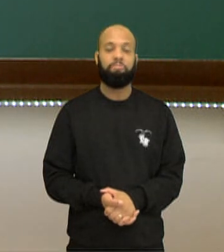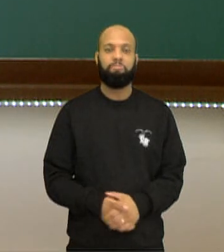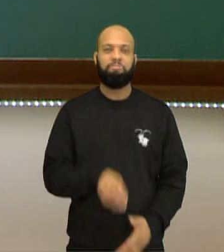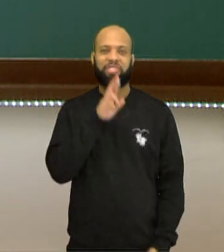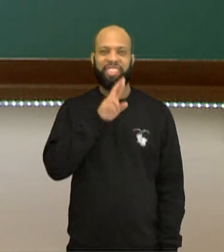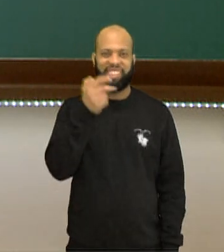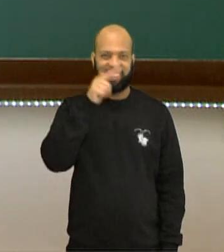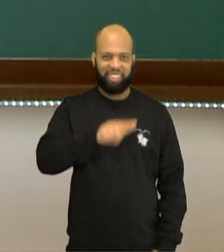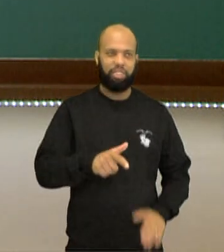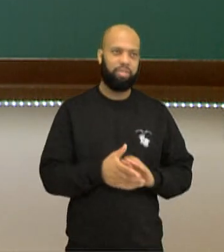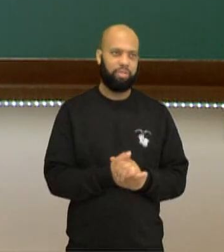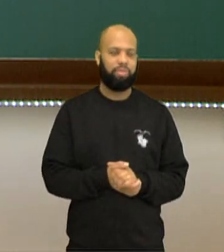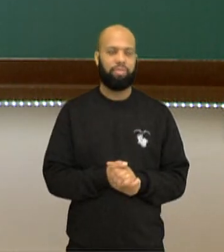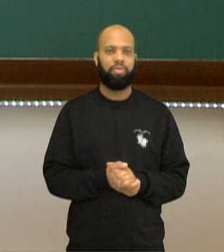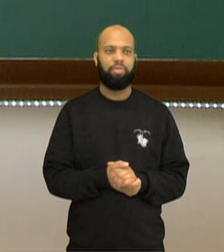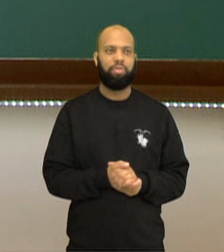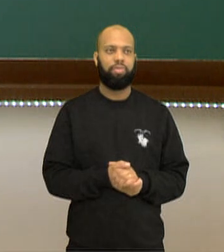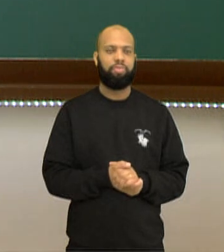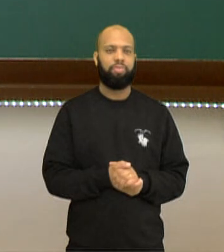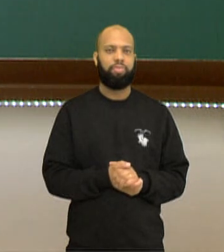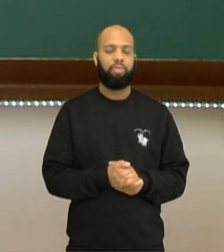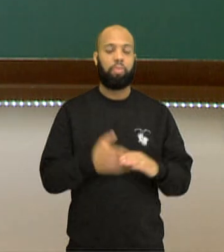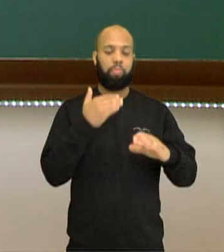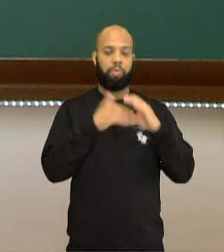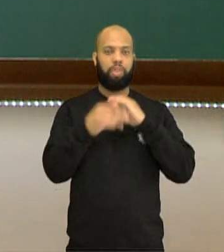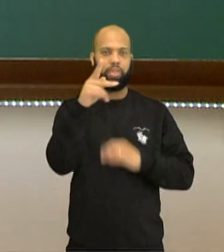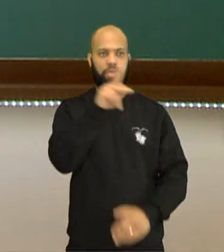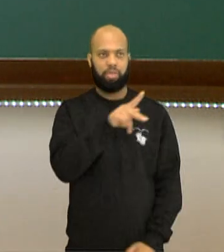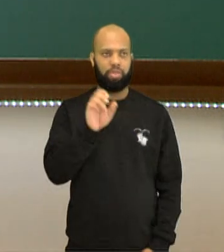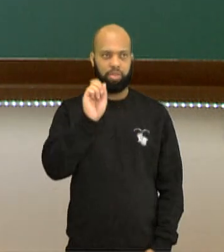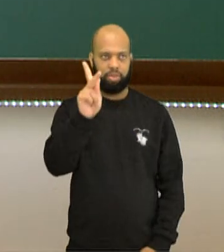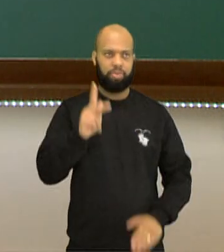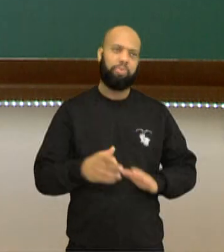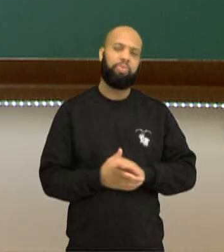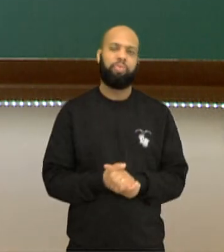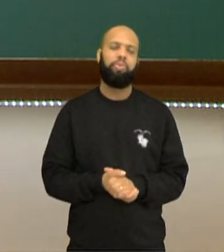Responderam lá, pessoal? Manda lá para o seu professor, ok?